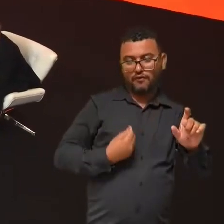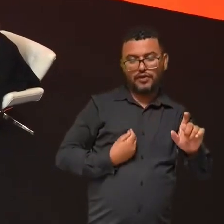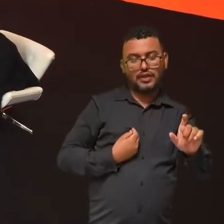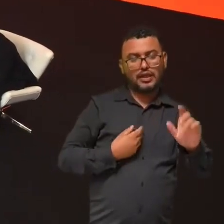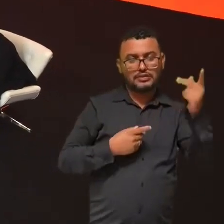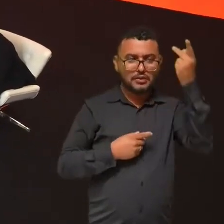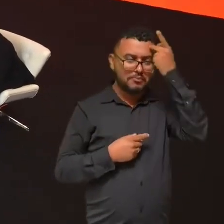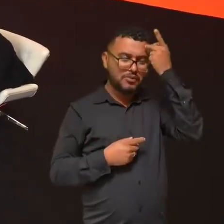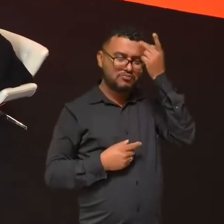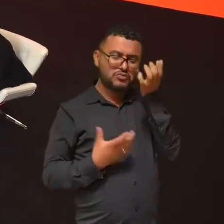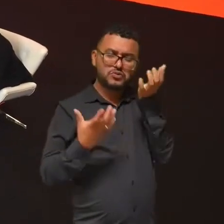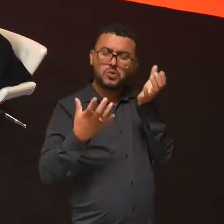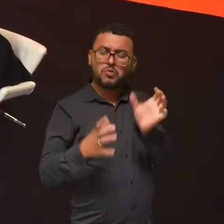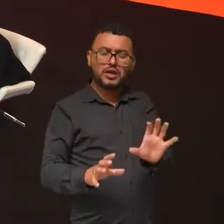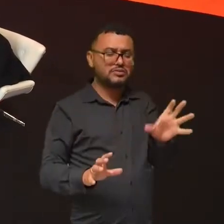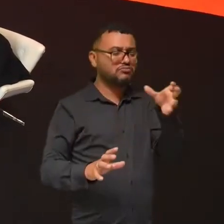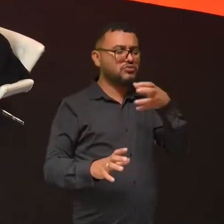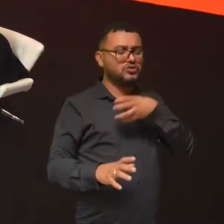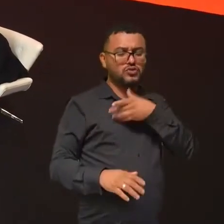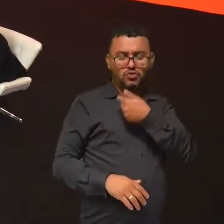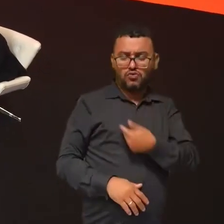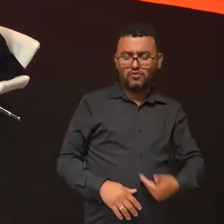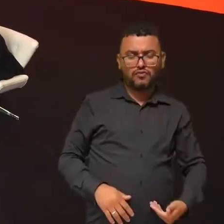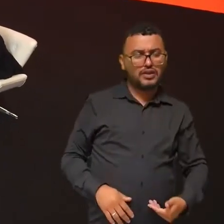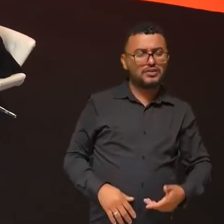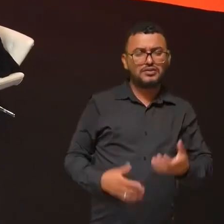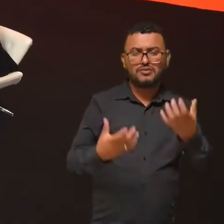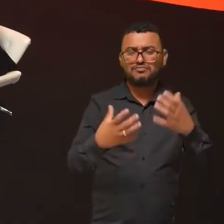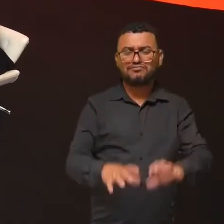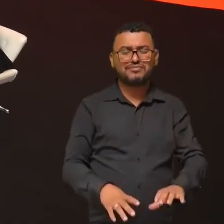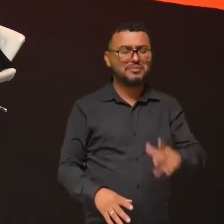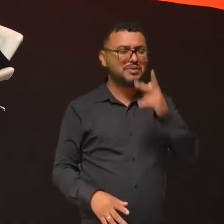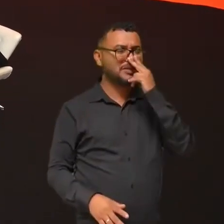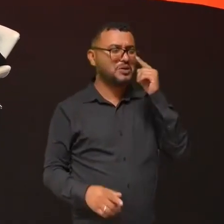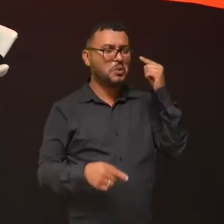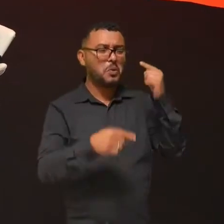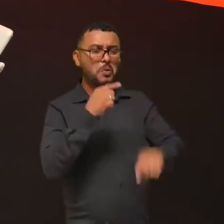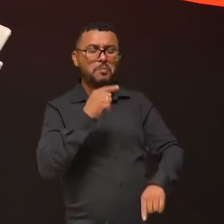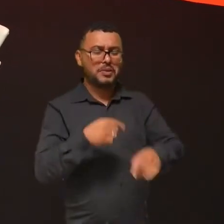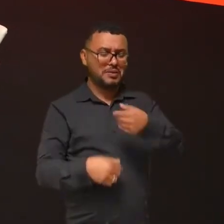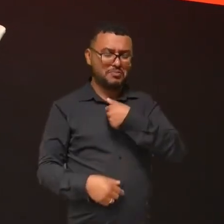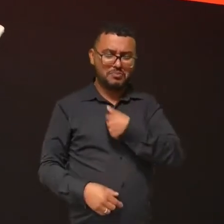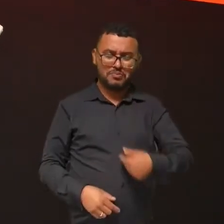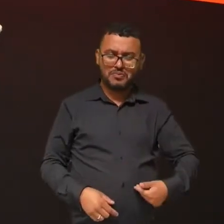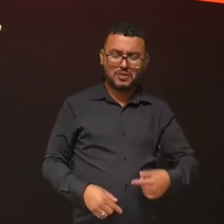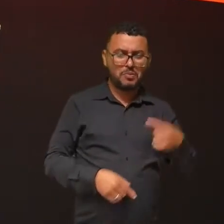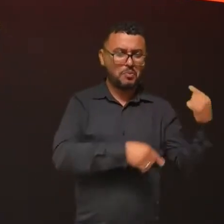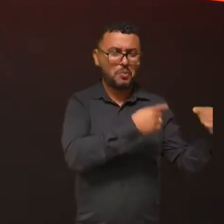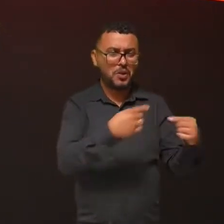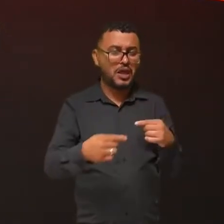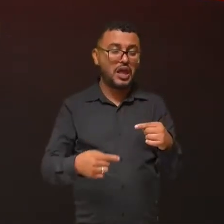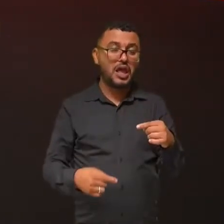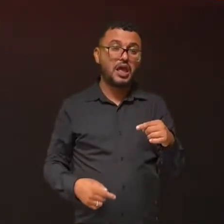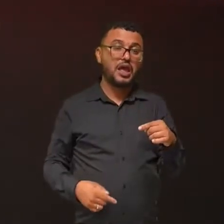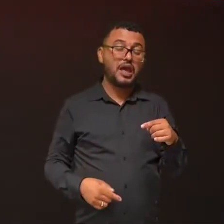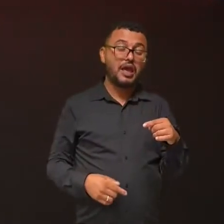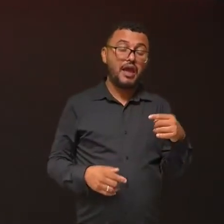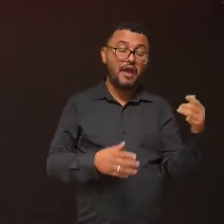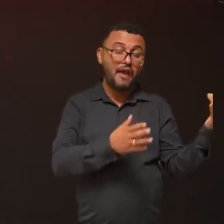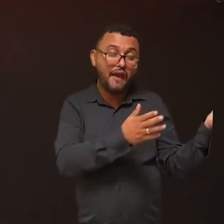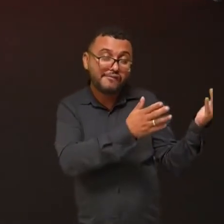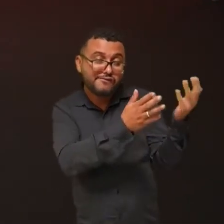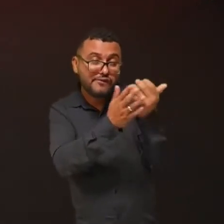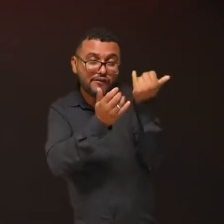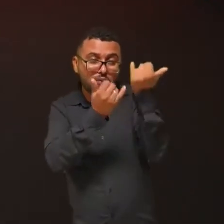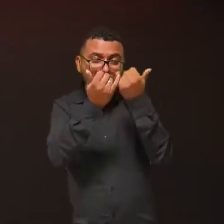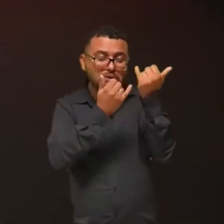atuação governamental e ceticismo em relação às instituições políticas. Os achados indicam uma quebra de confiança entre a